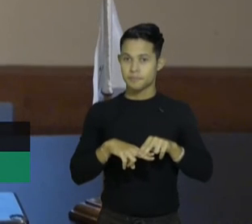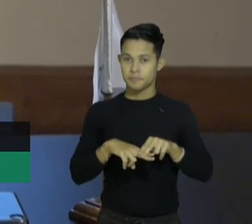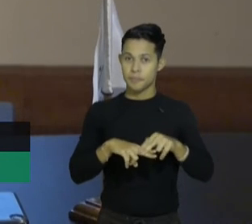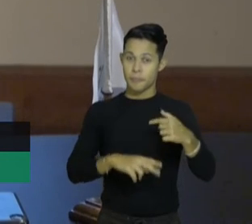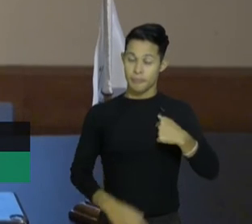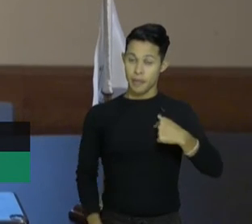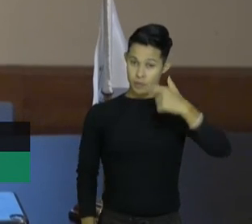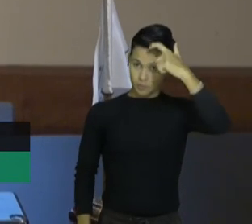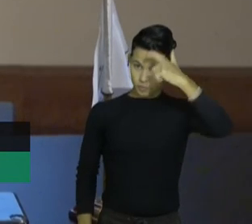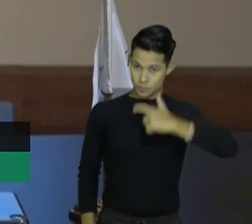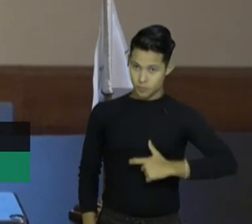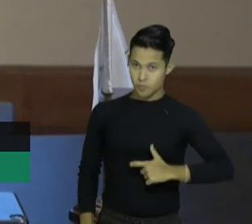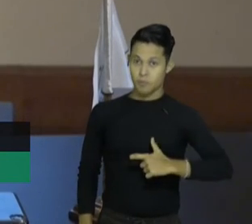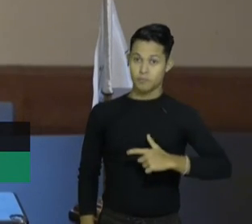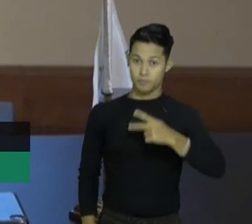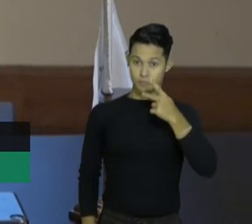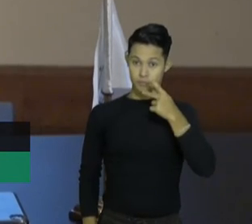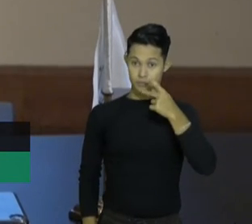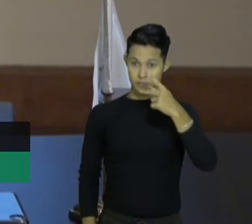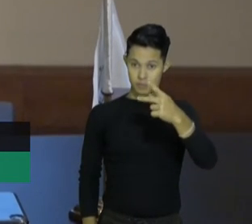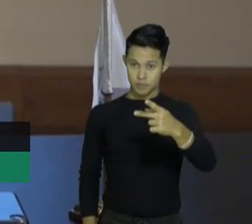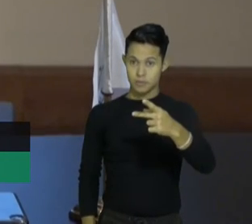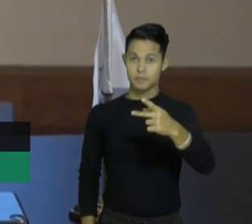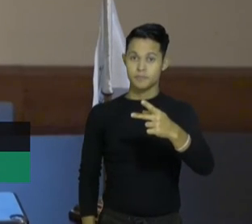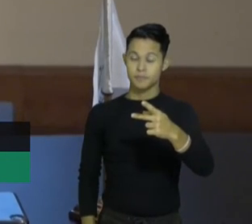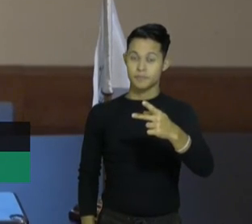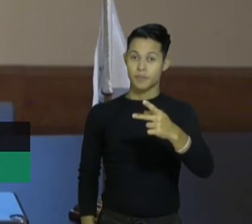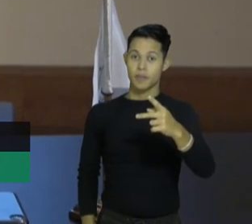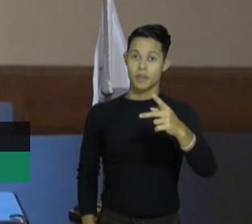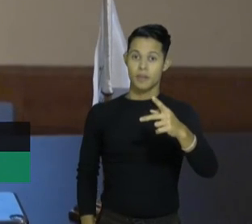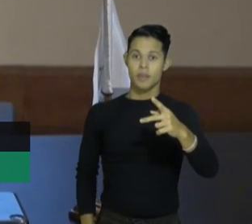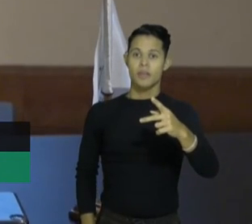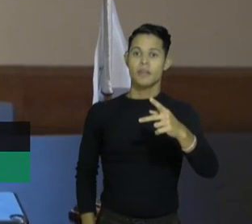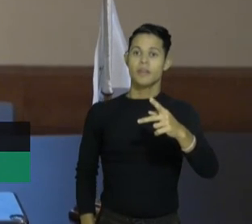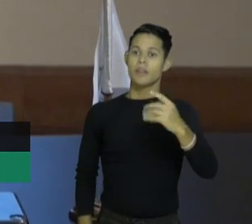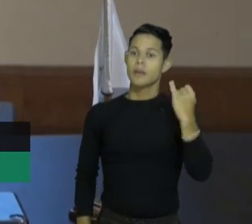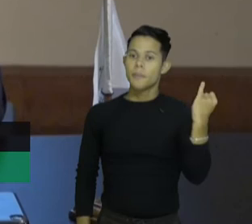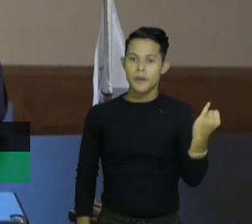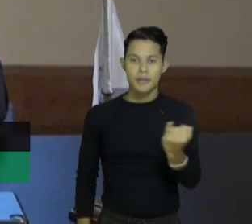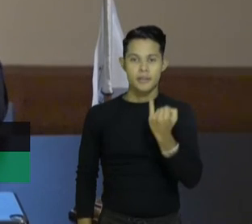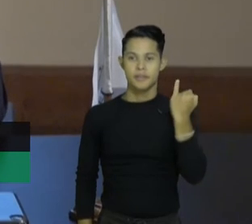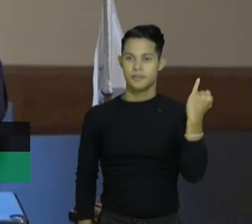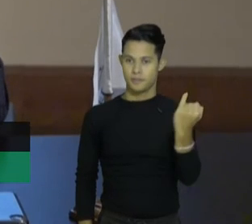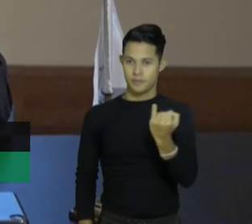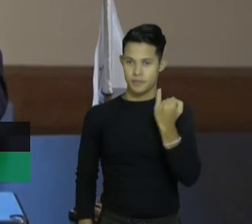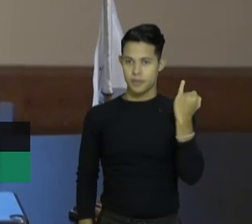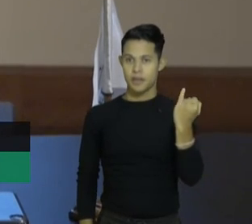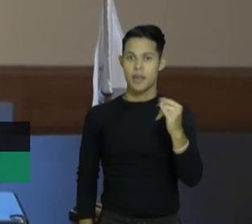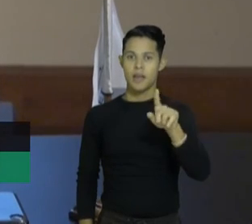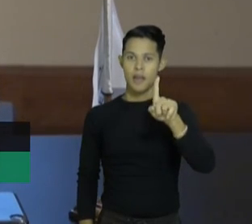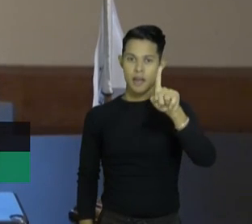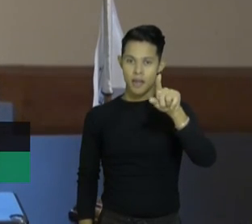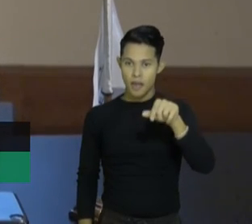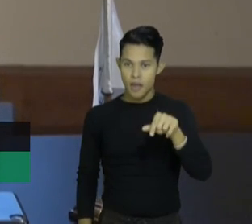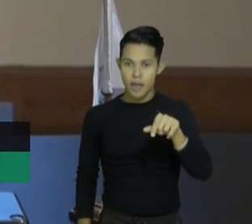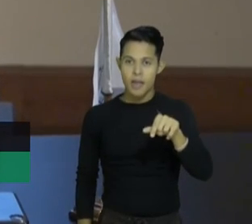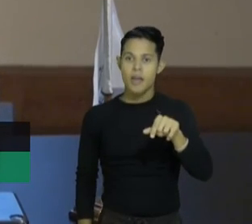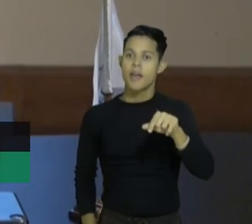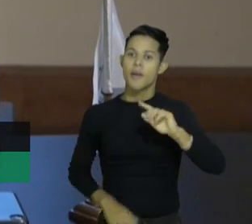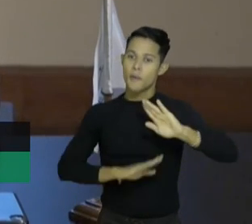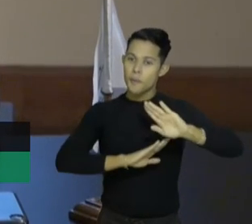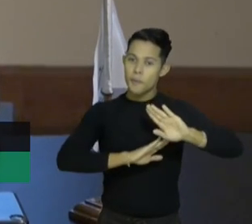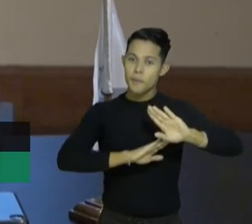eu diria já de Pronto né que uma das questões importantes que é a questão das do